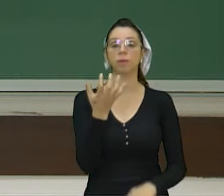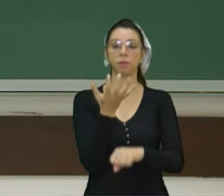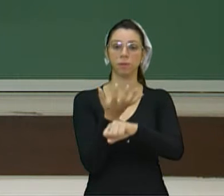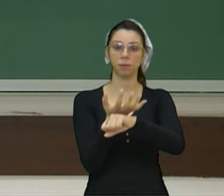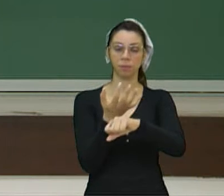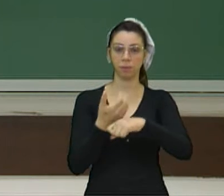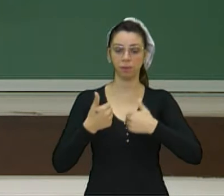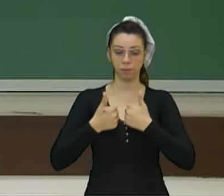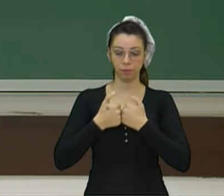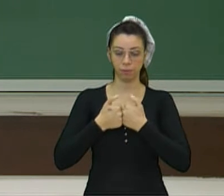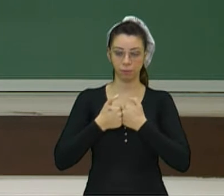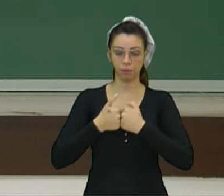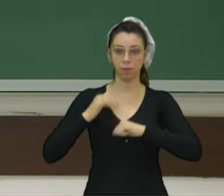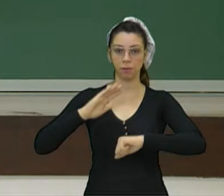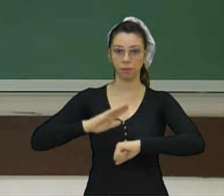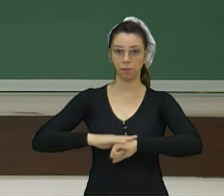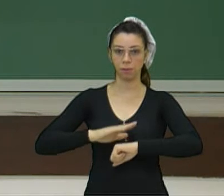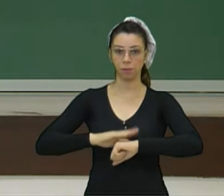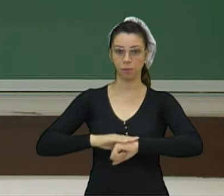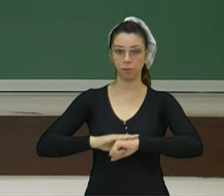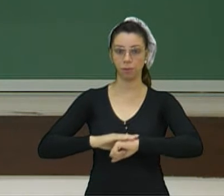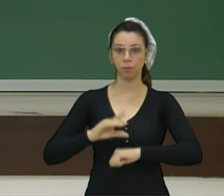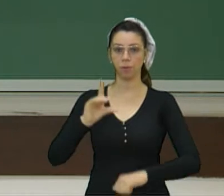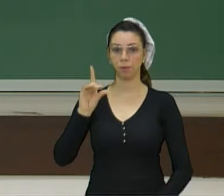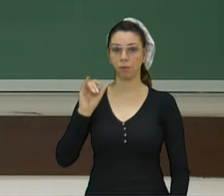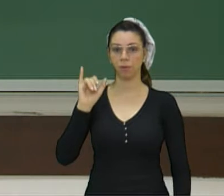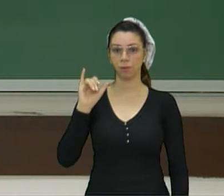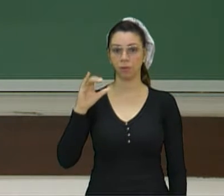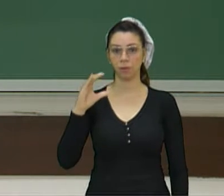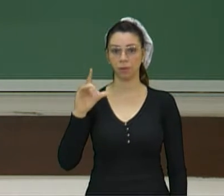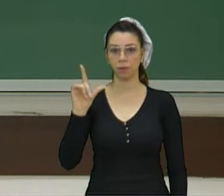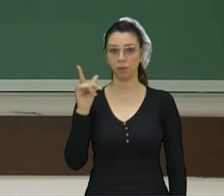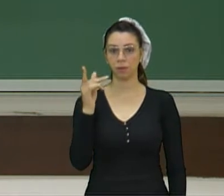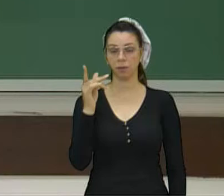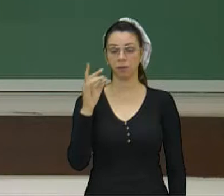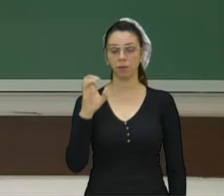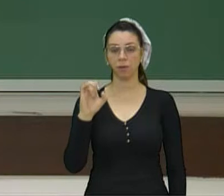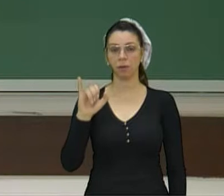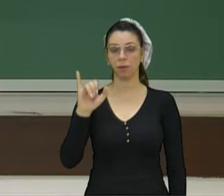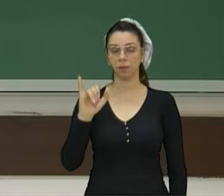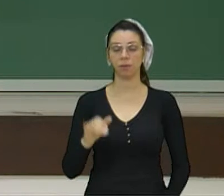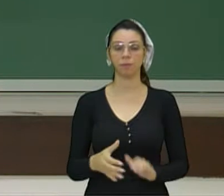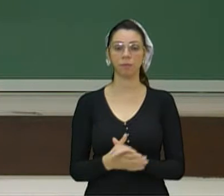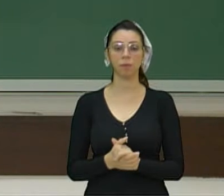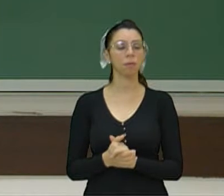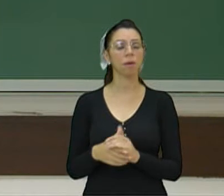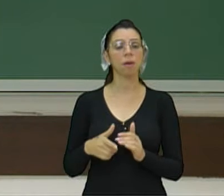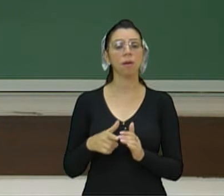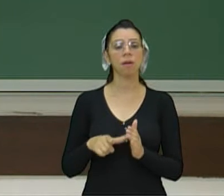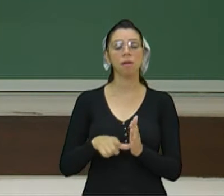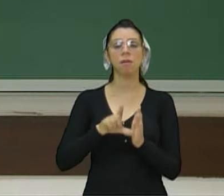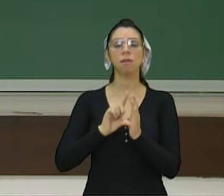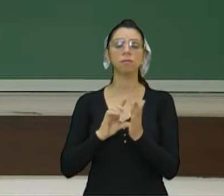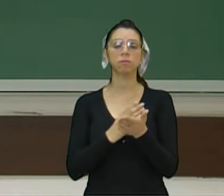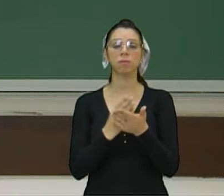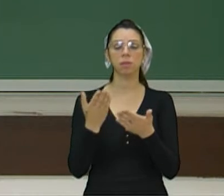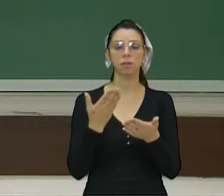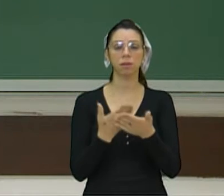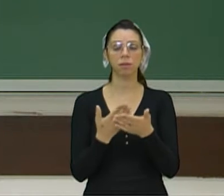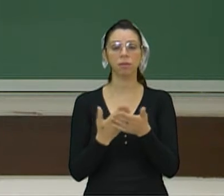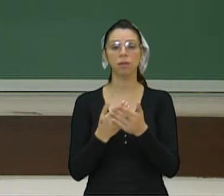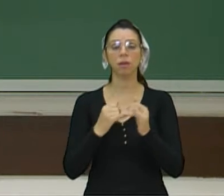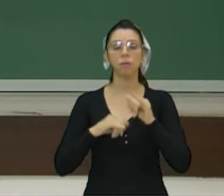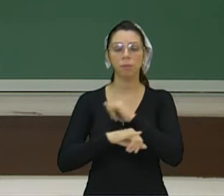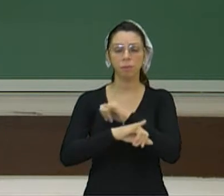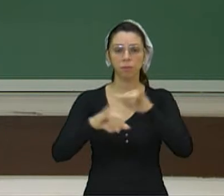aqui de Curitiba. Mas antes de a gente começar a nossa aula, os assuntos de hoje, quero reforçar aqui a